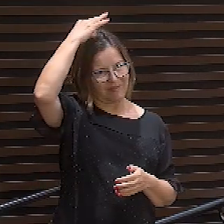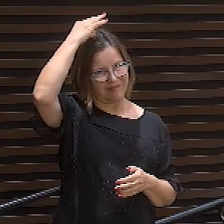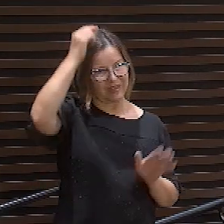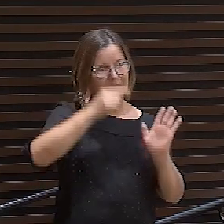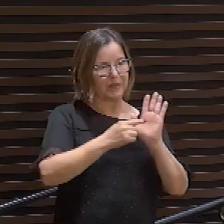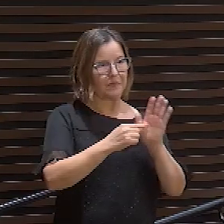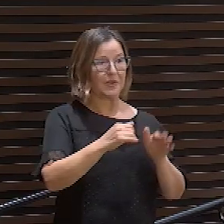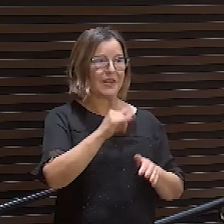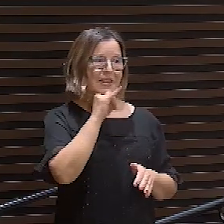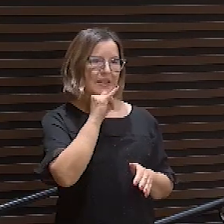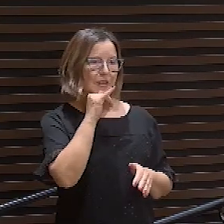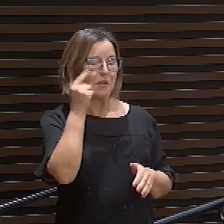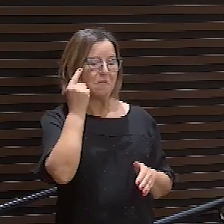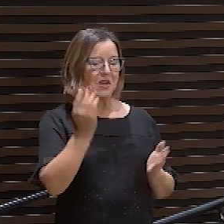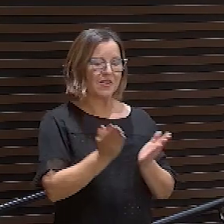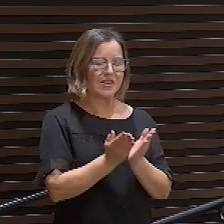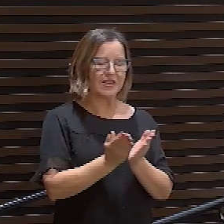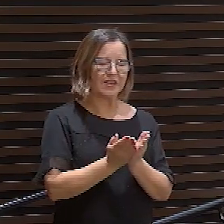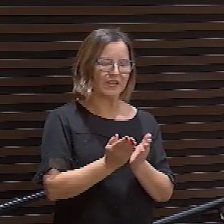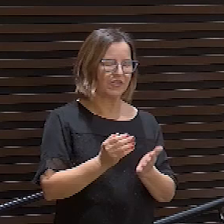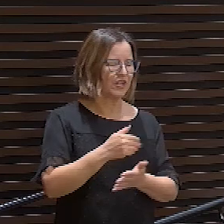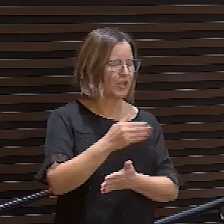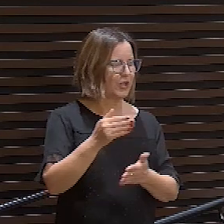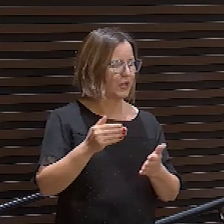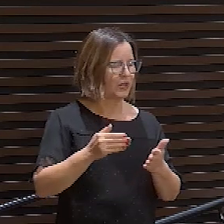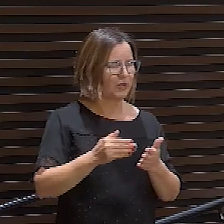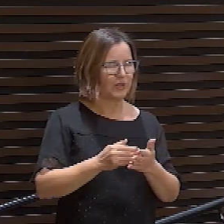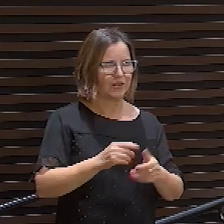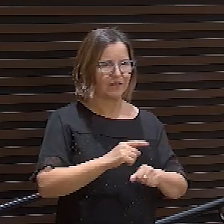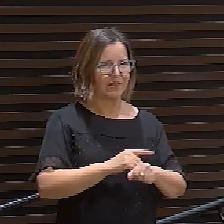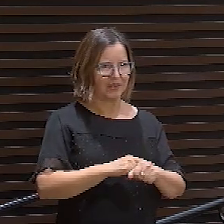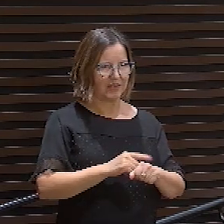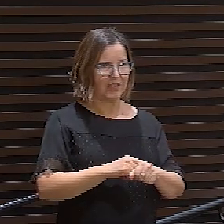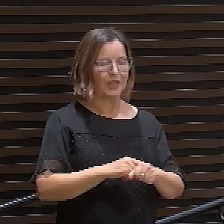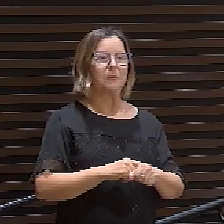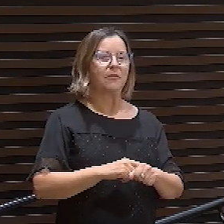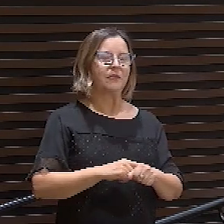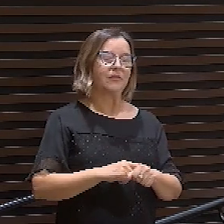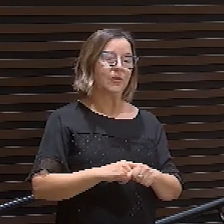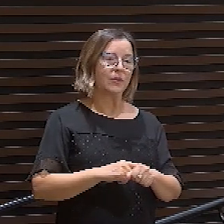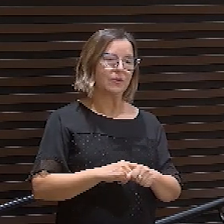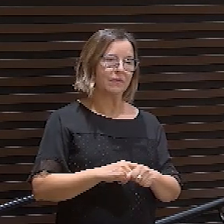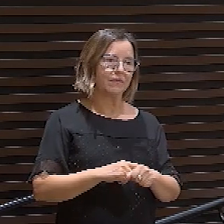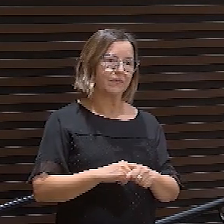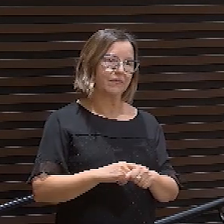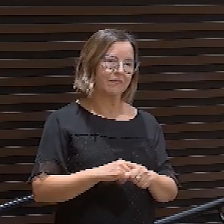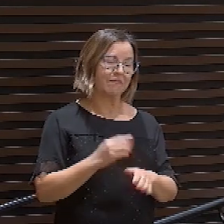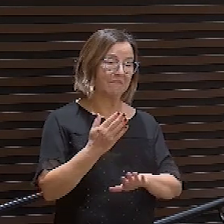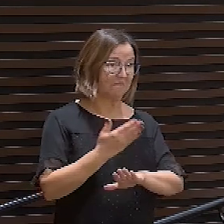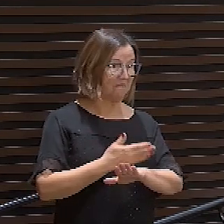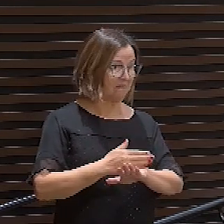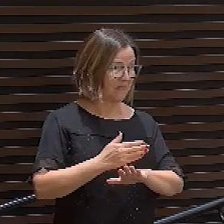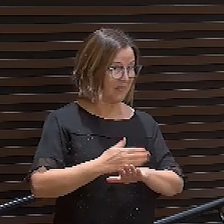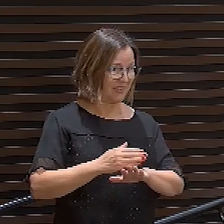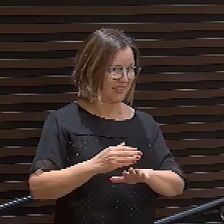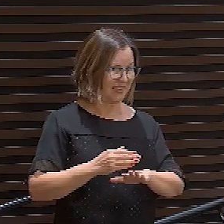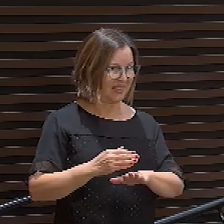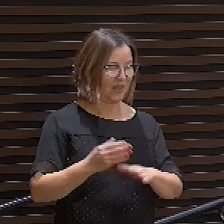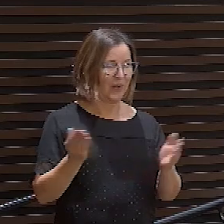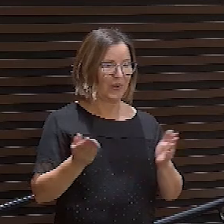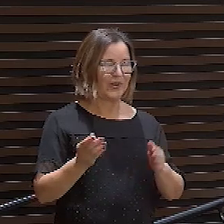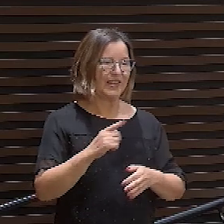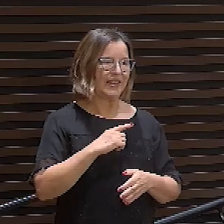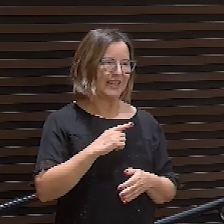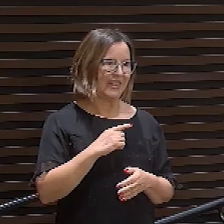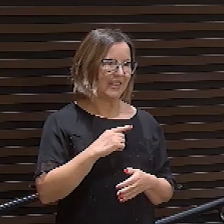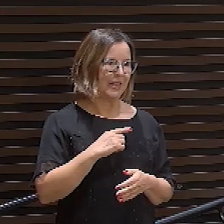os crentes em todas as épocas pratiquem. E que hoje nós temos a suficiência de Jesus Cristo em nós.